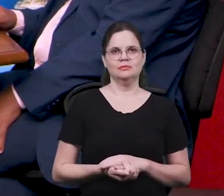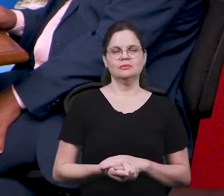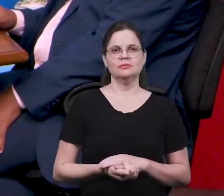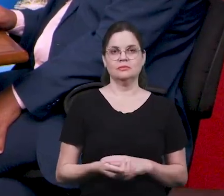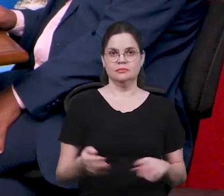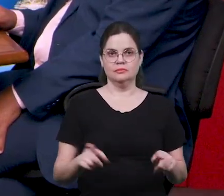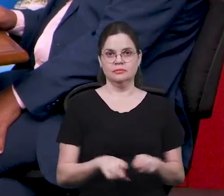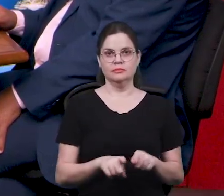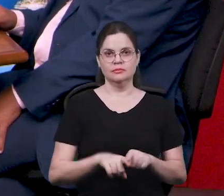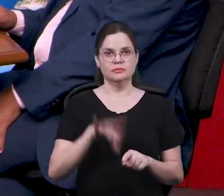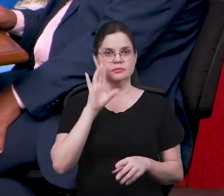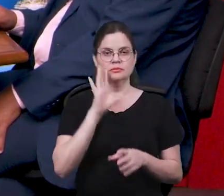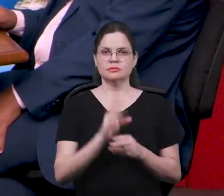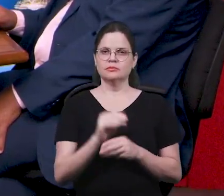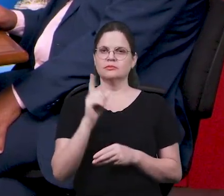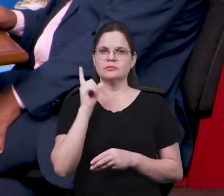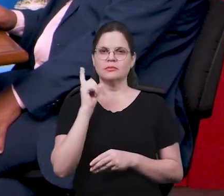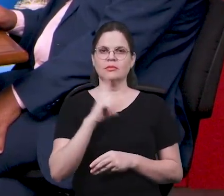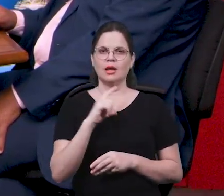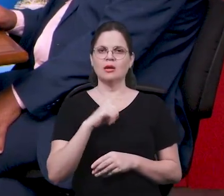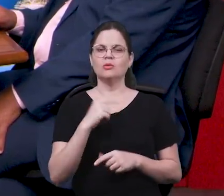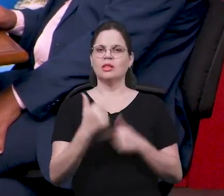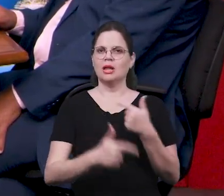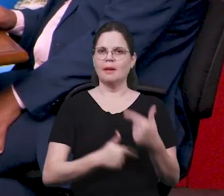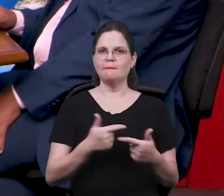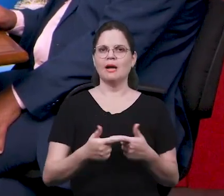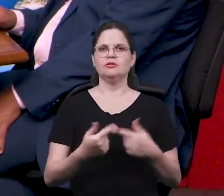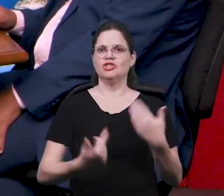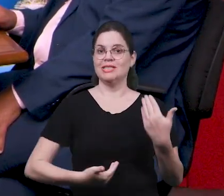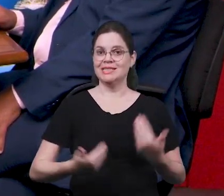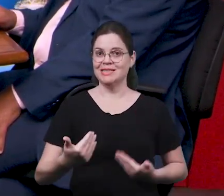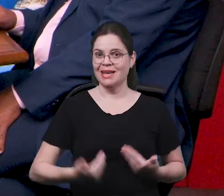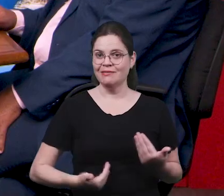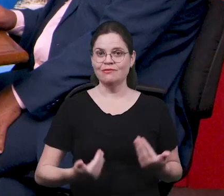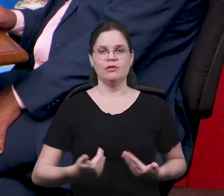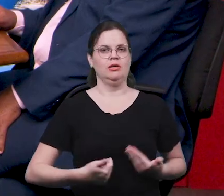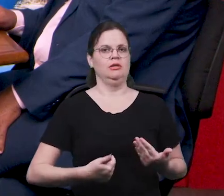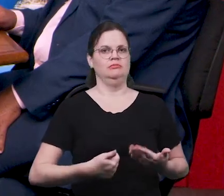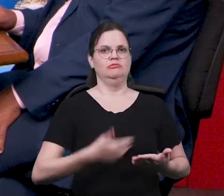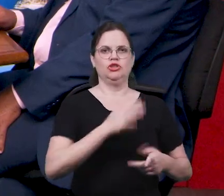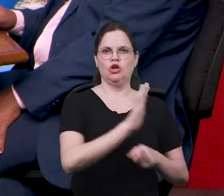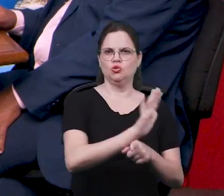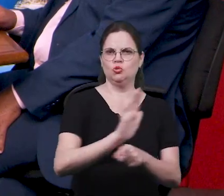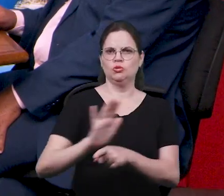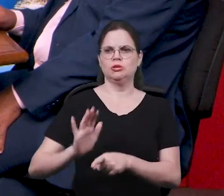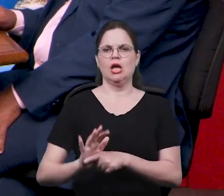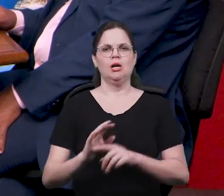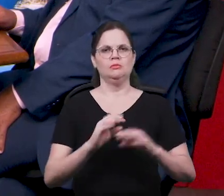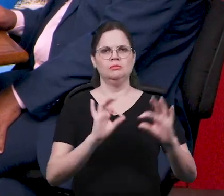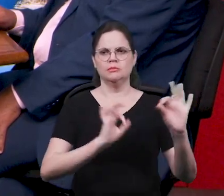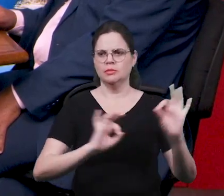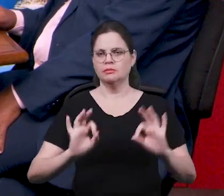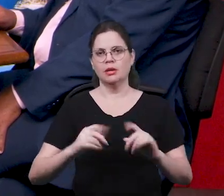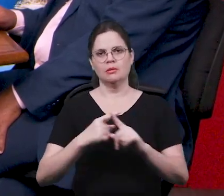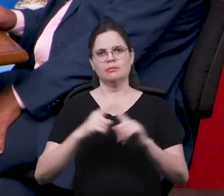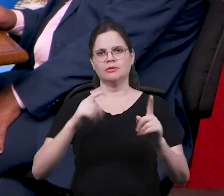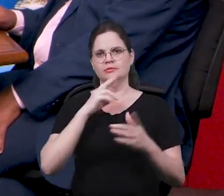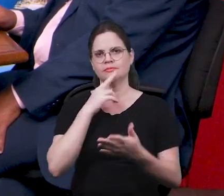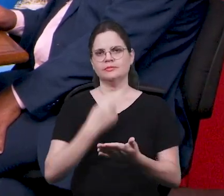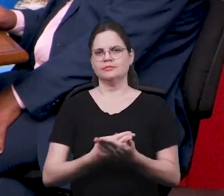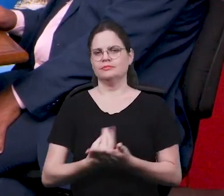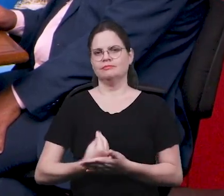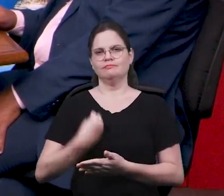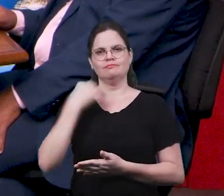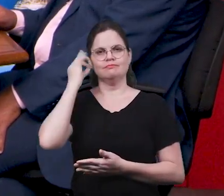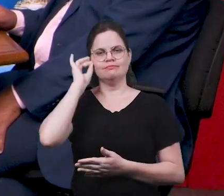de serviço, né? Sim, servir às mesas, exato. Mas é um trabalho que tem como resultado uma bênção espiritual. Sim. Por